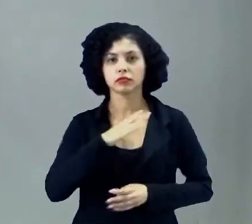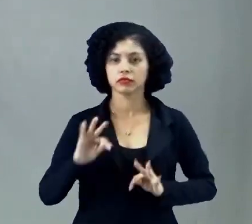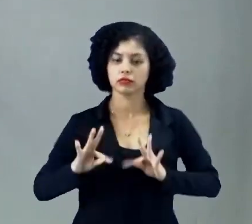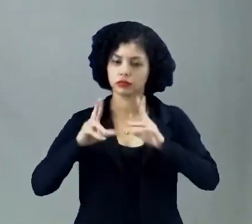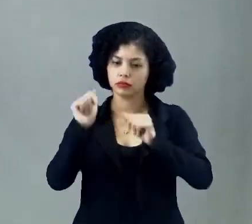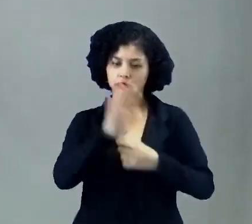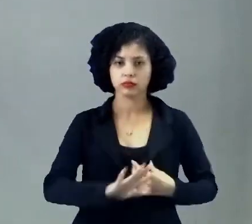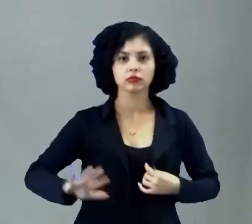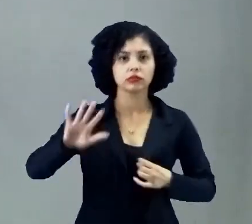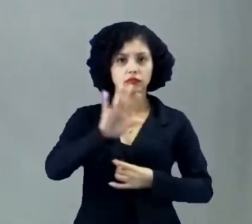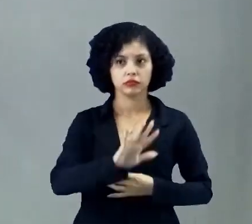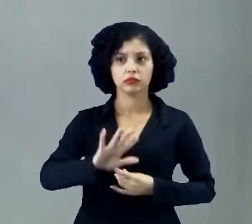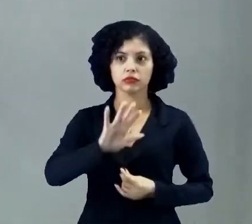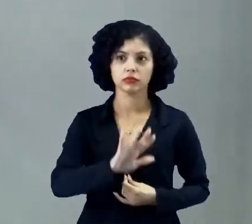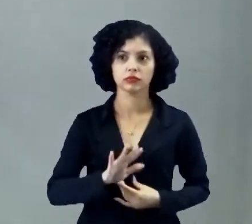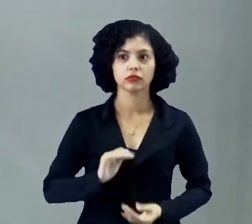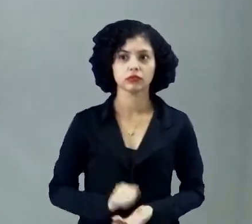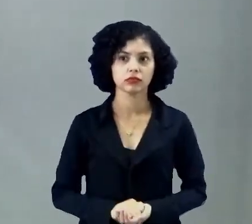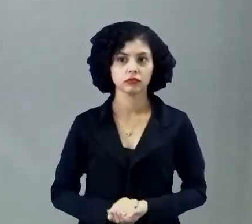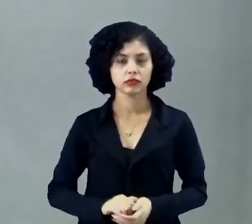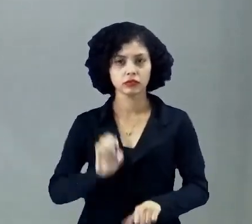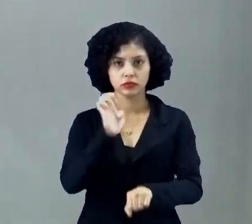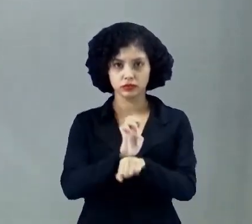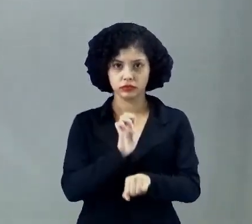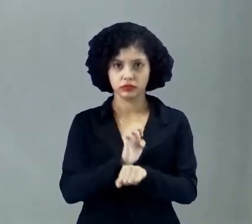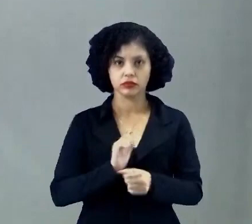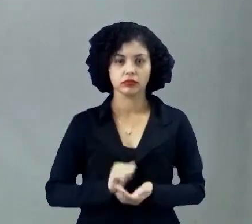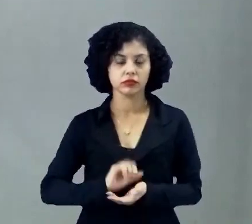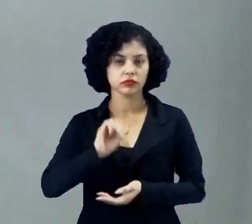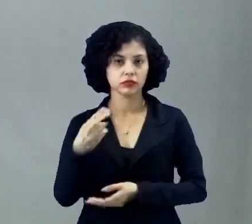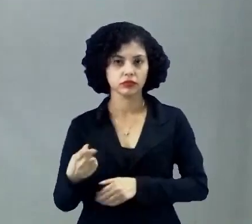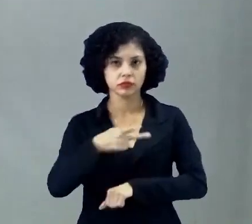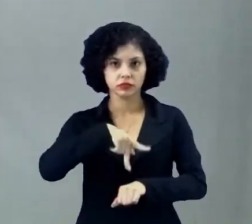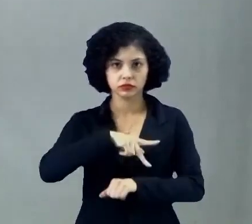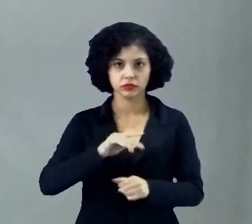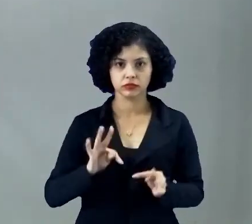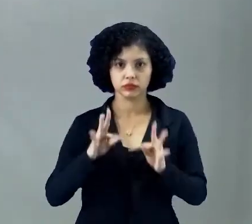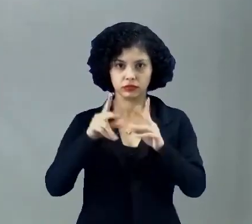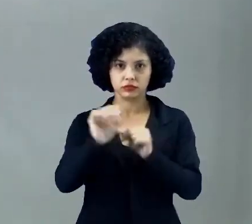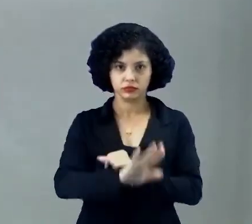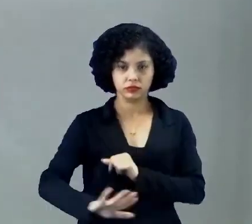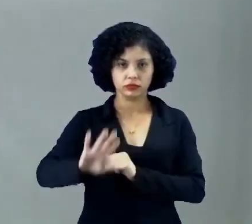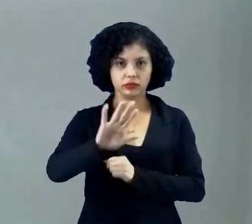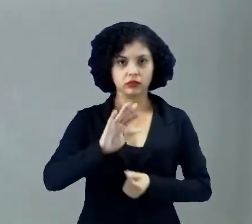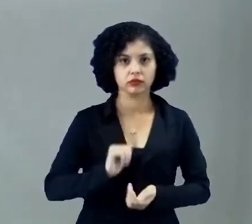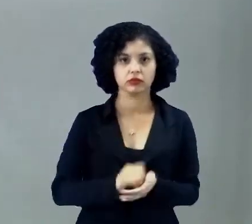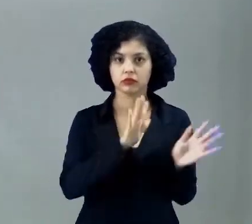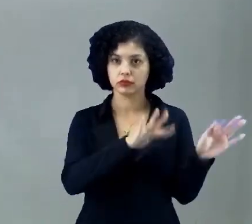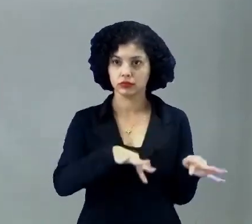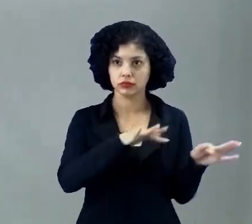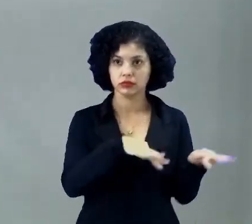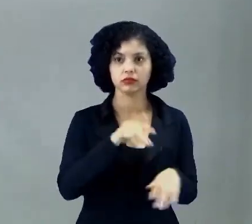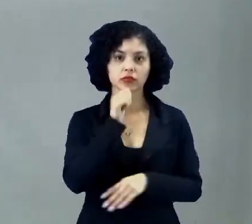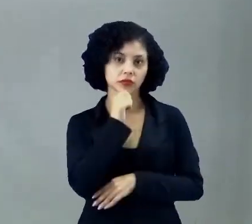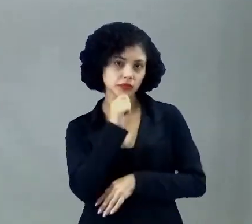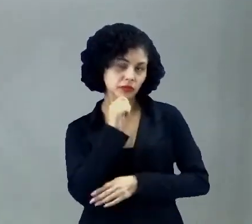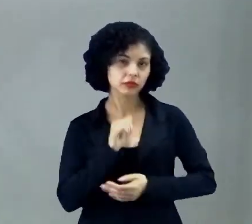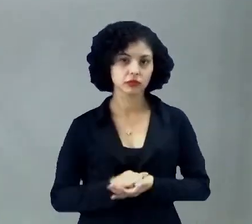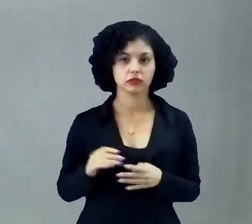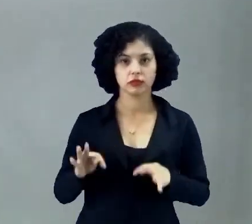inteira, por mais que se formasse um estado ou um país inteiro, os feudos eles